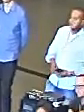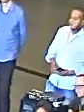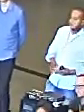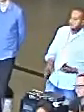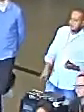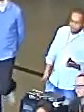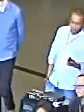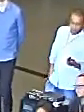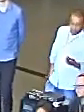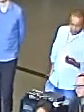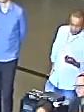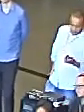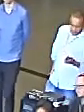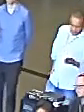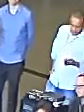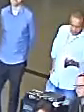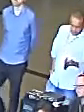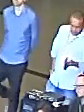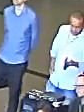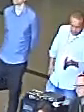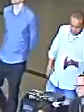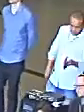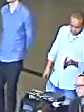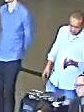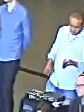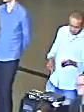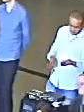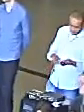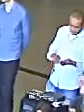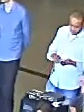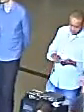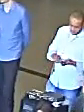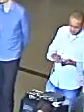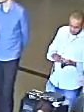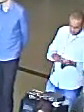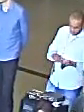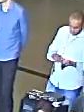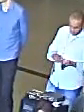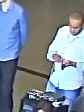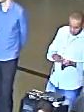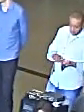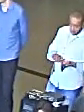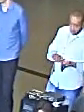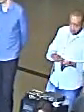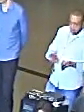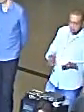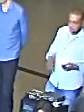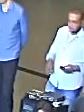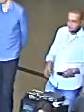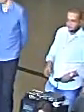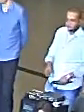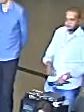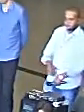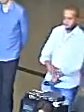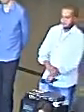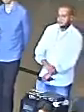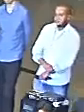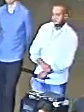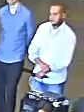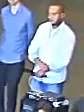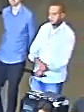para que possa haver essa mudança né Para que torne mais acessível o passe livre porque senão é o que eu já disse aqui